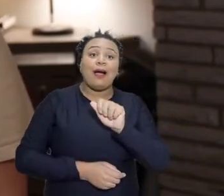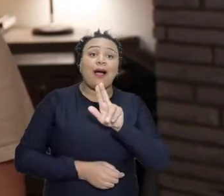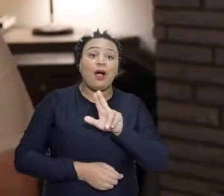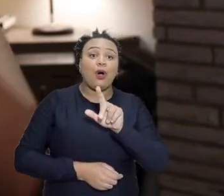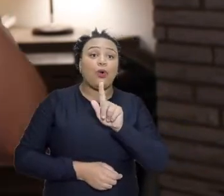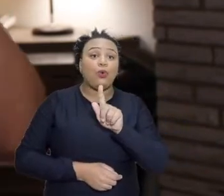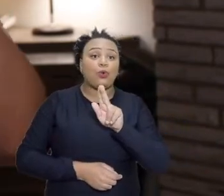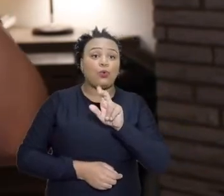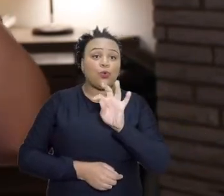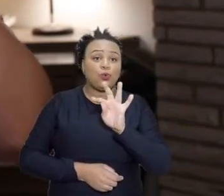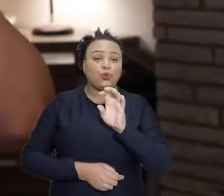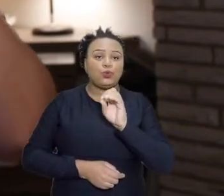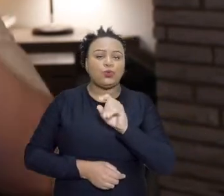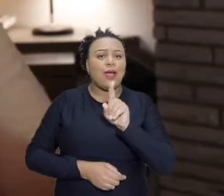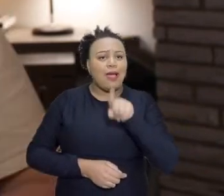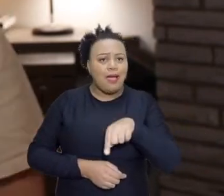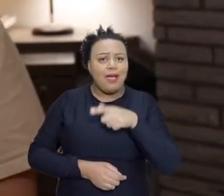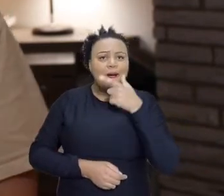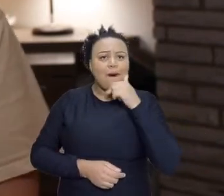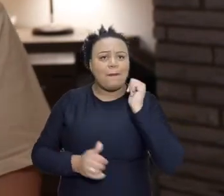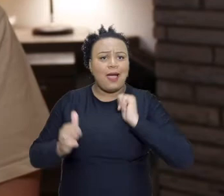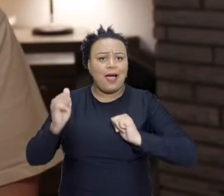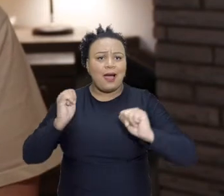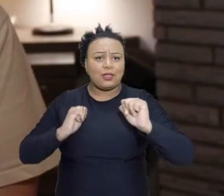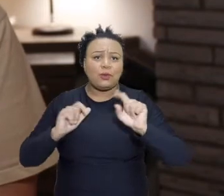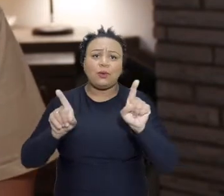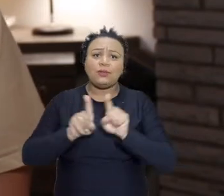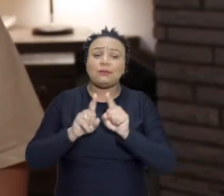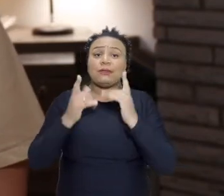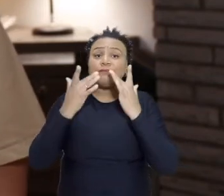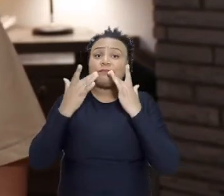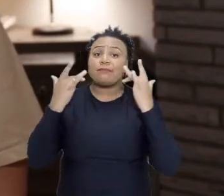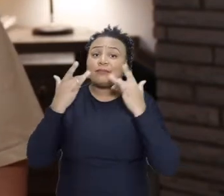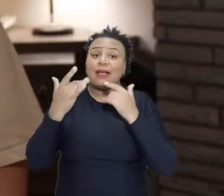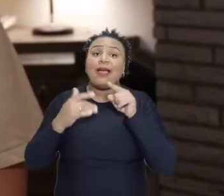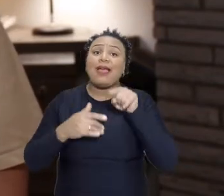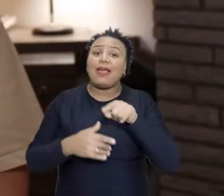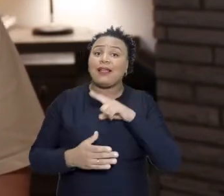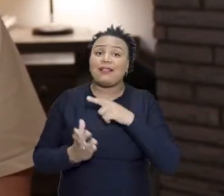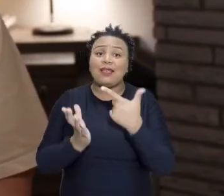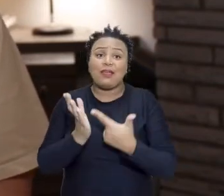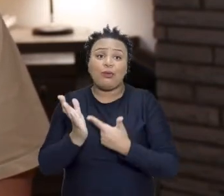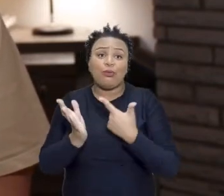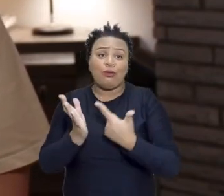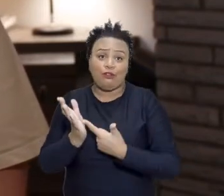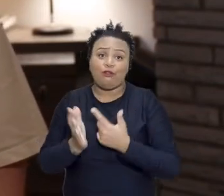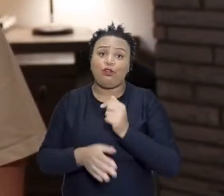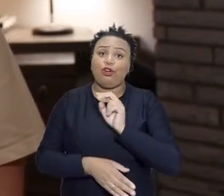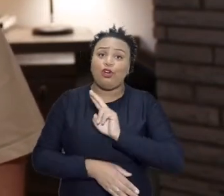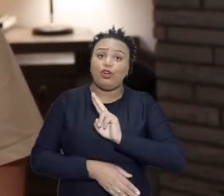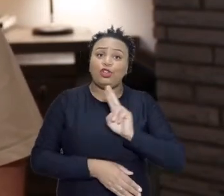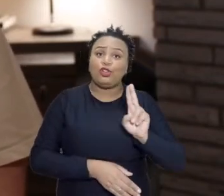ele é ator e dramaturgo. Ele tem um livro que se chama